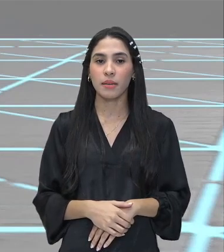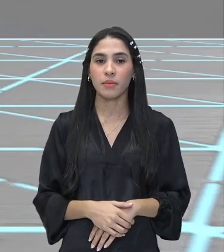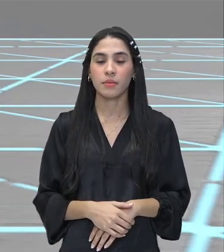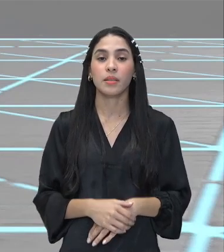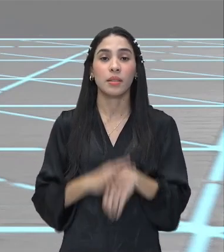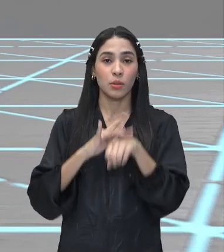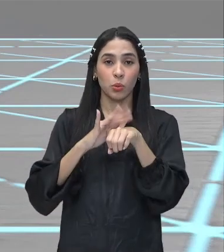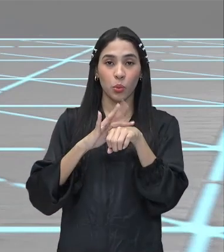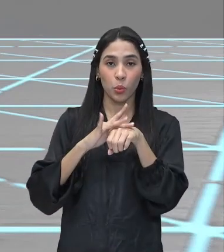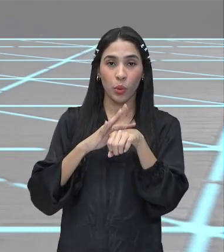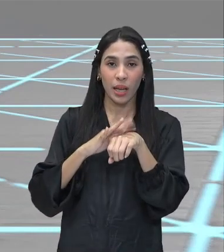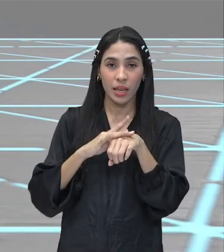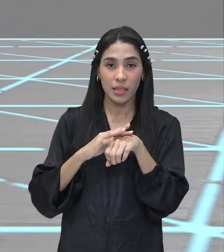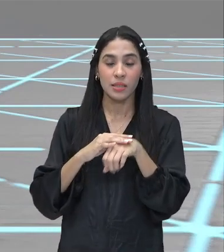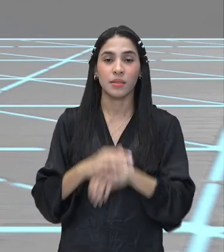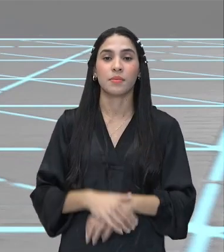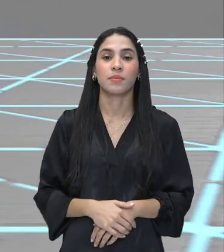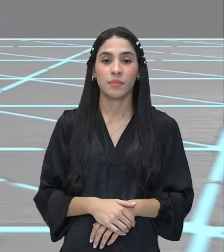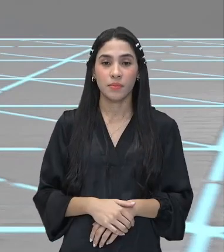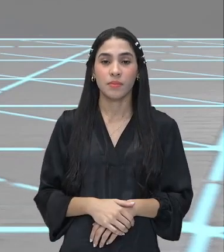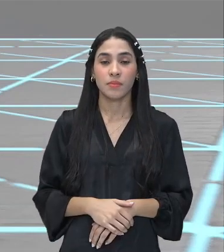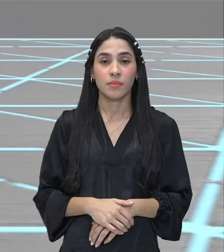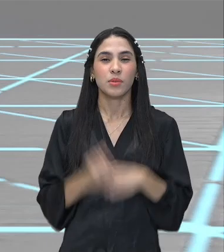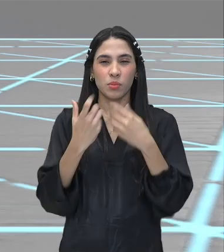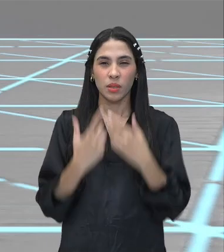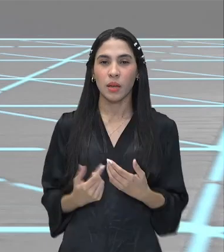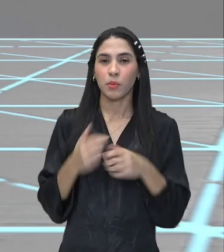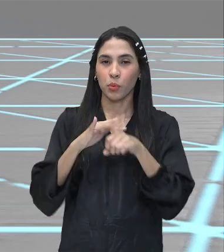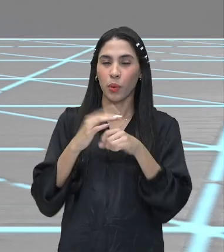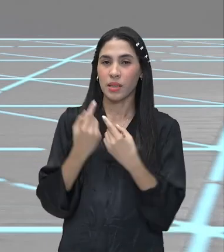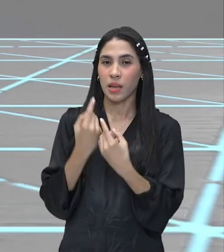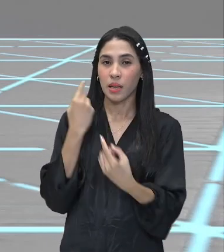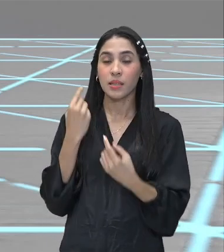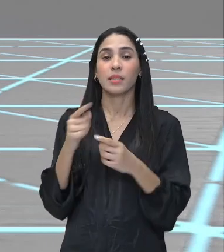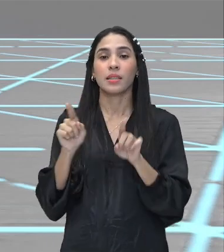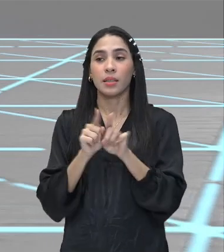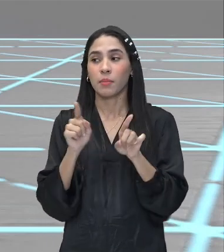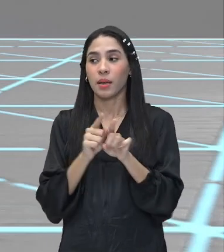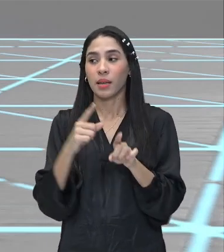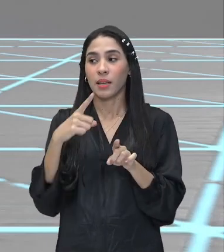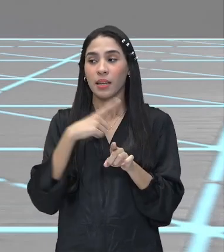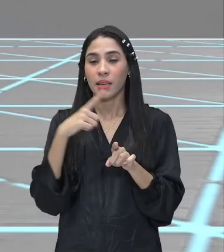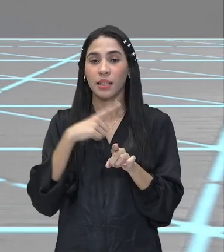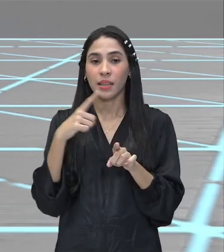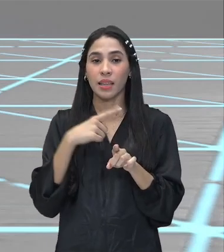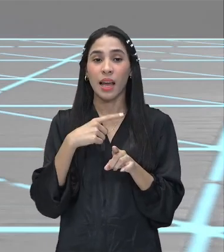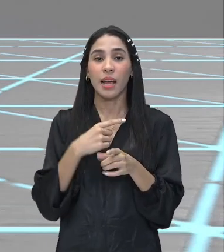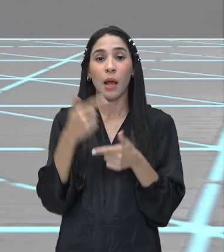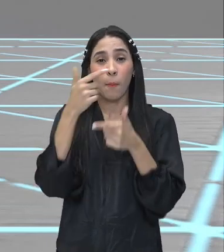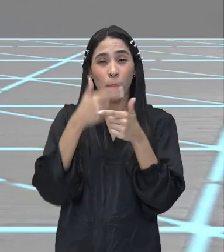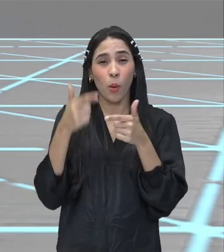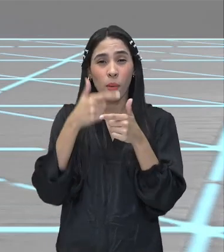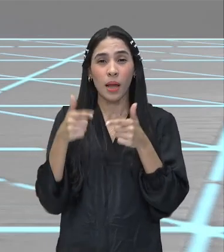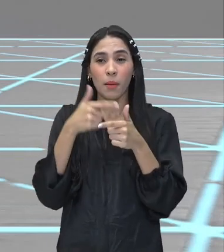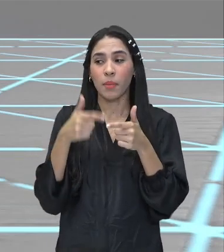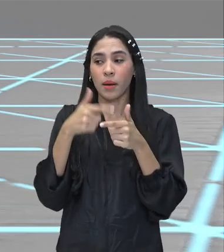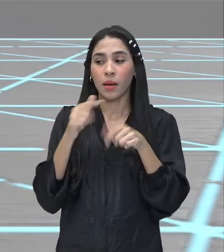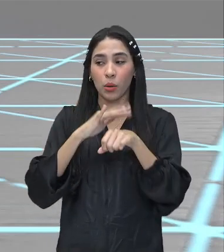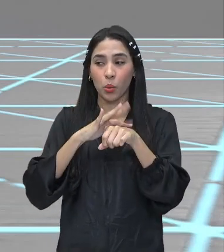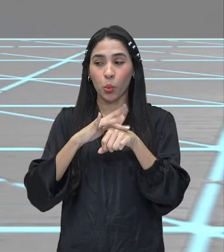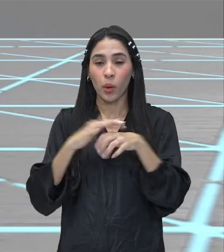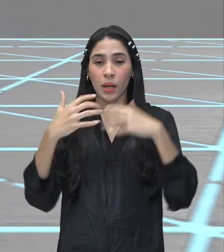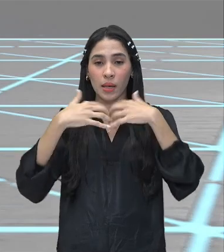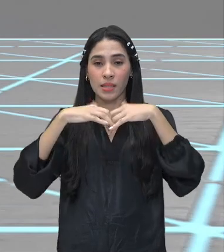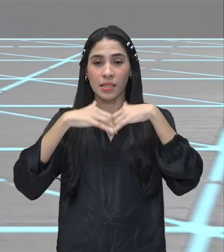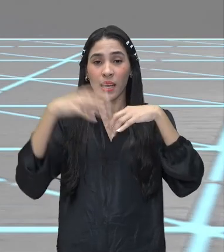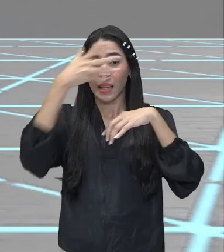crônicas degenerativas, além da osteoporose que eu acabei de citar, nós temos também a doença de Alzheimer, que é uma doença, né, que